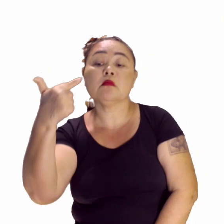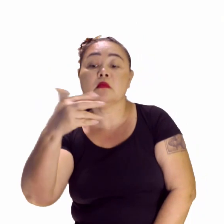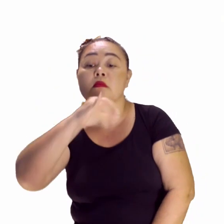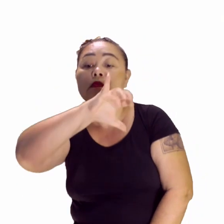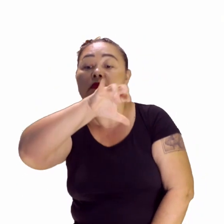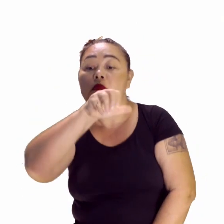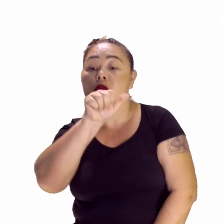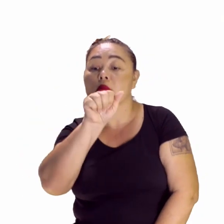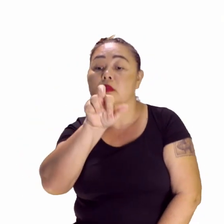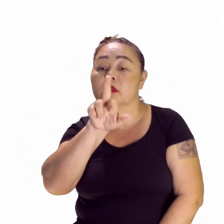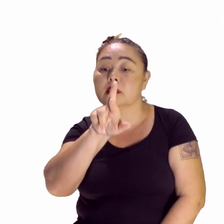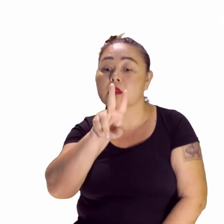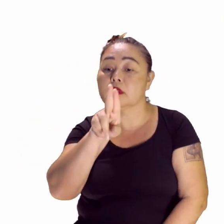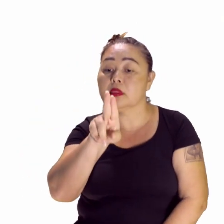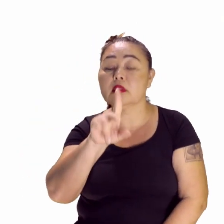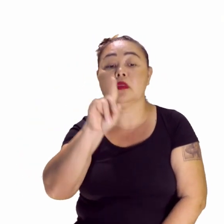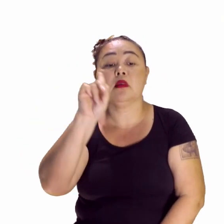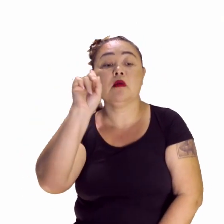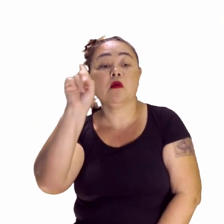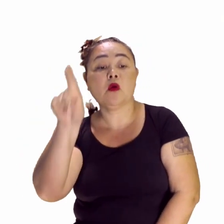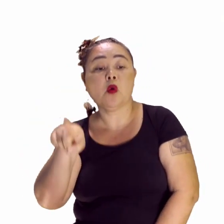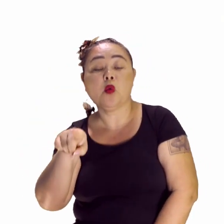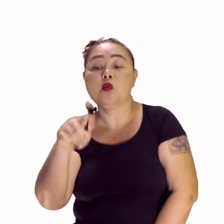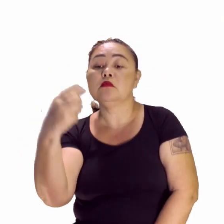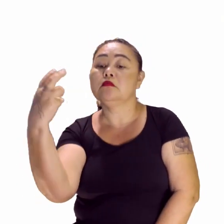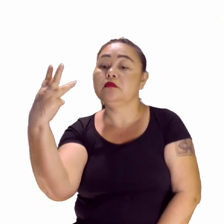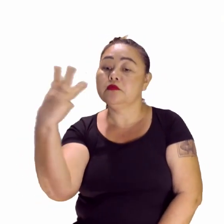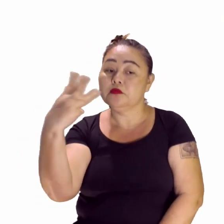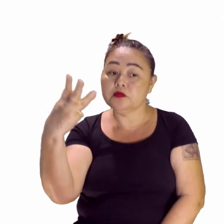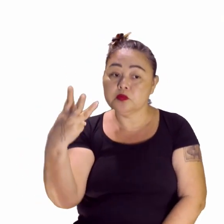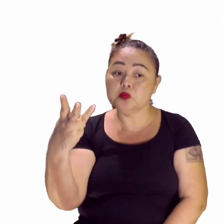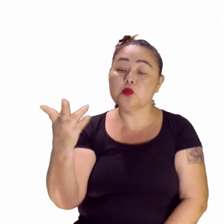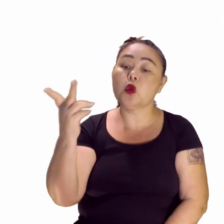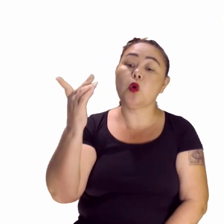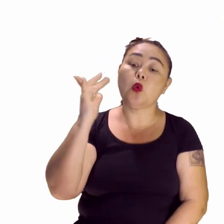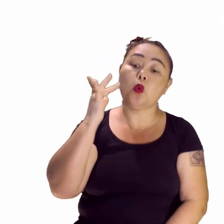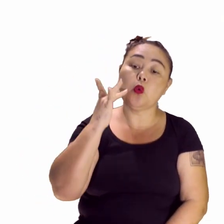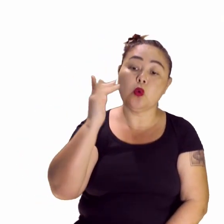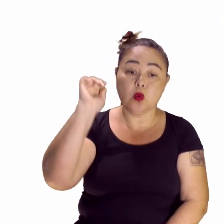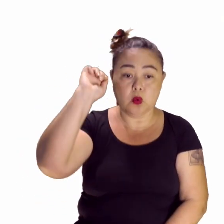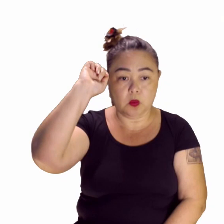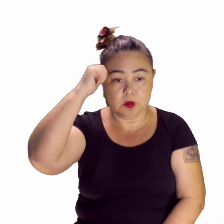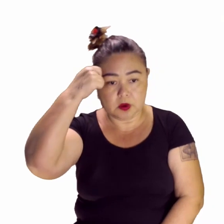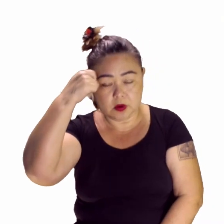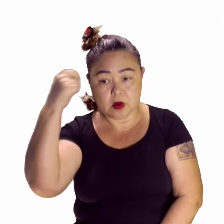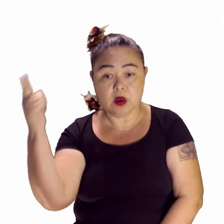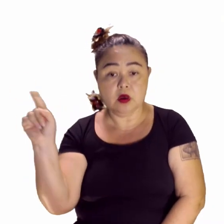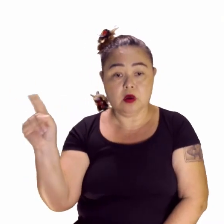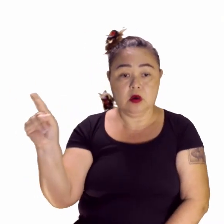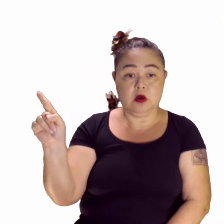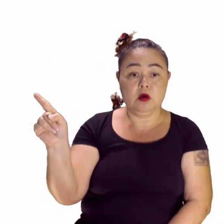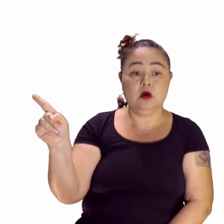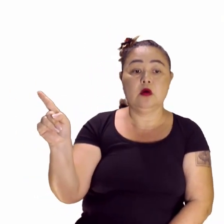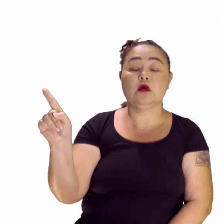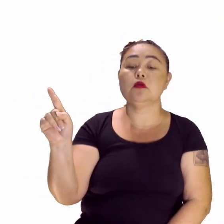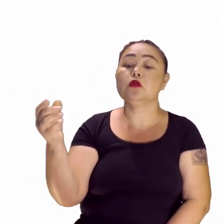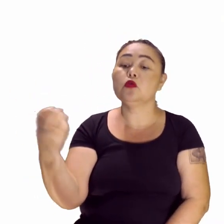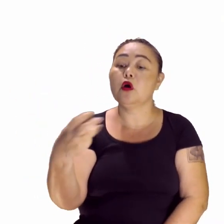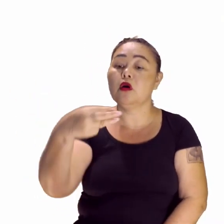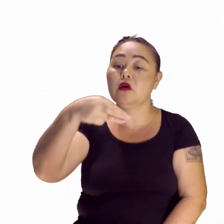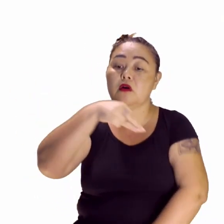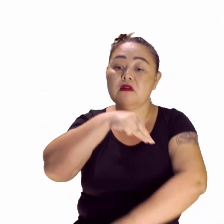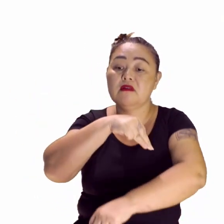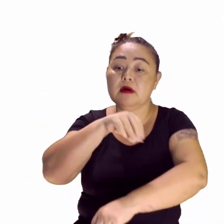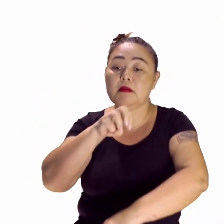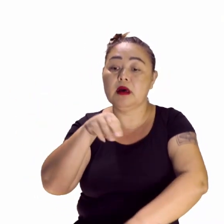78 milhões Ouro Preto por 67 milhões Nova Mamoré 63 e